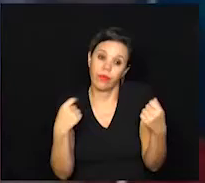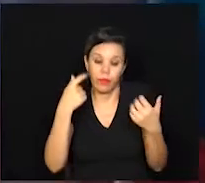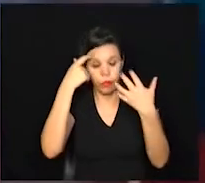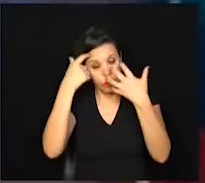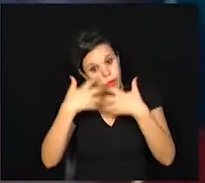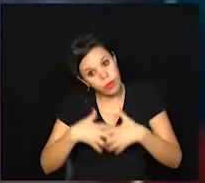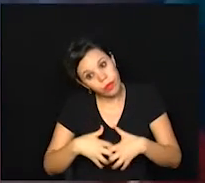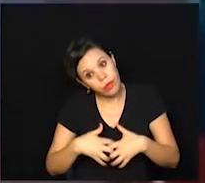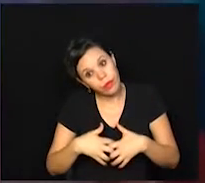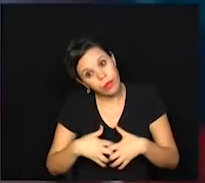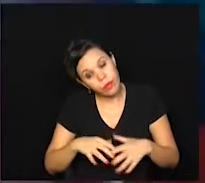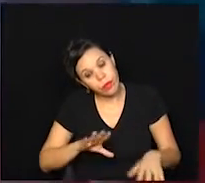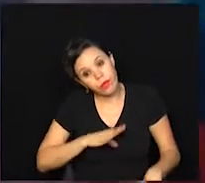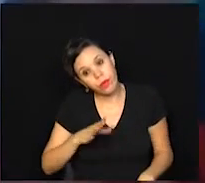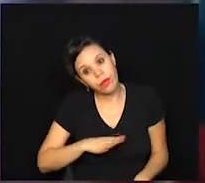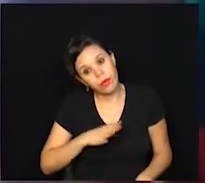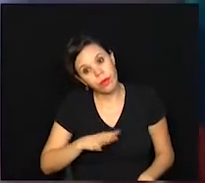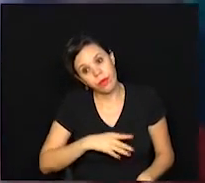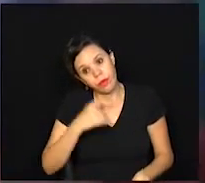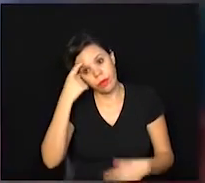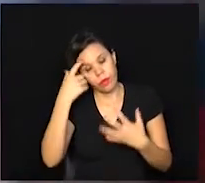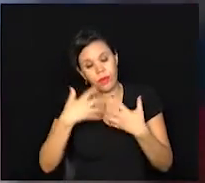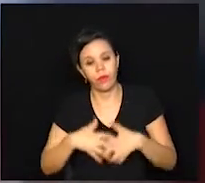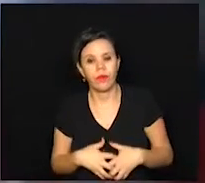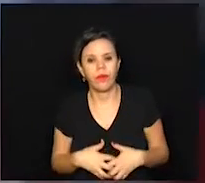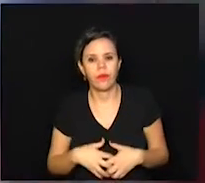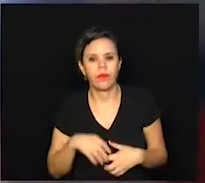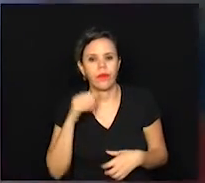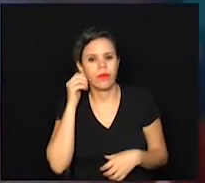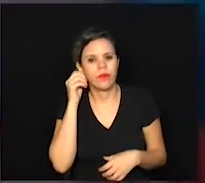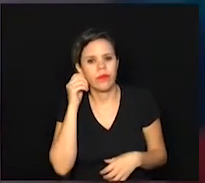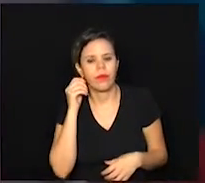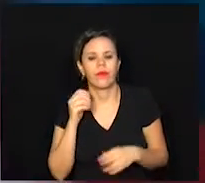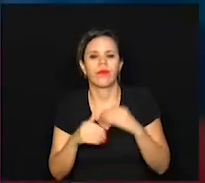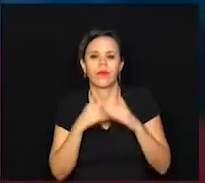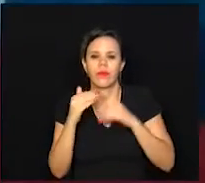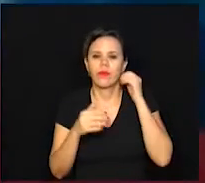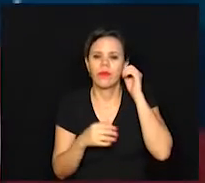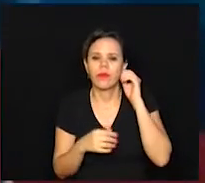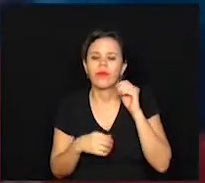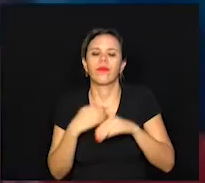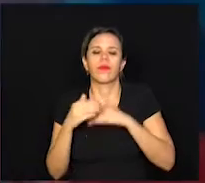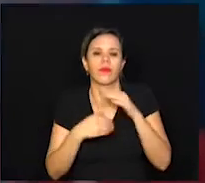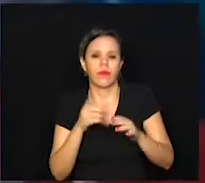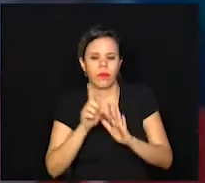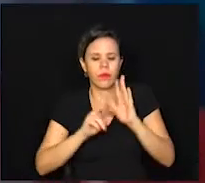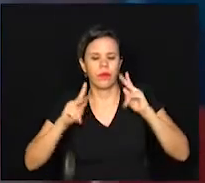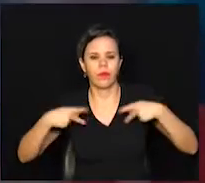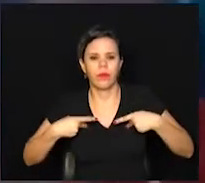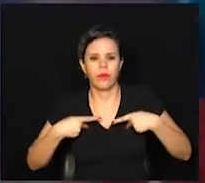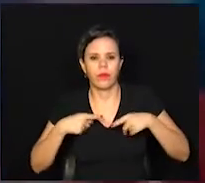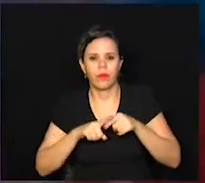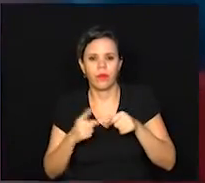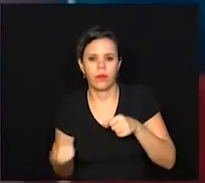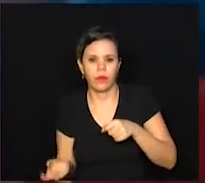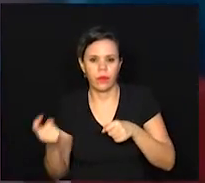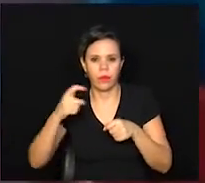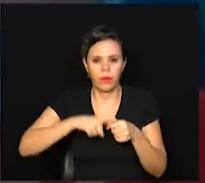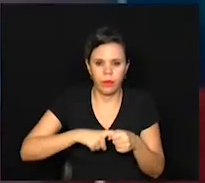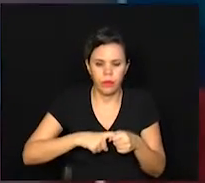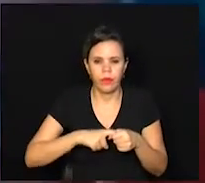a gente tem que ter ousadia de pensar na construção desse plano municipal de direitos humanos e na retomada, que para